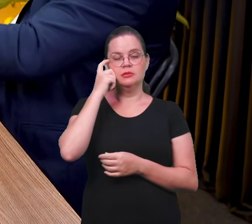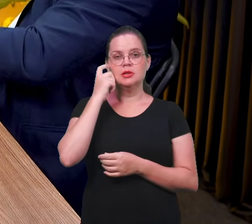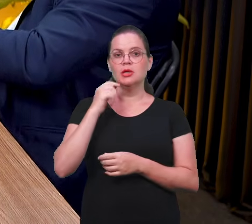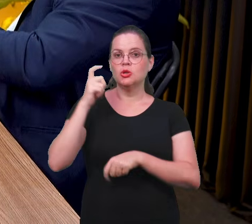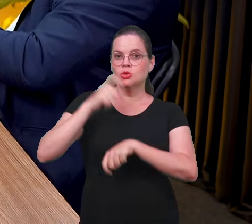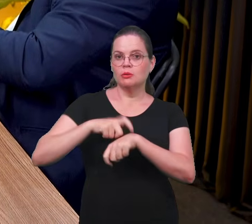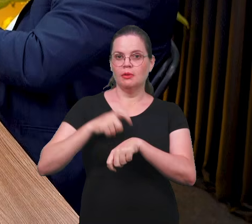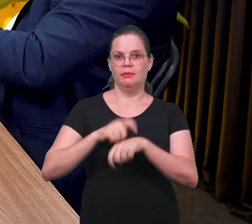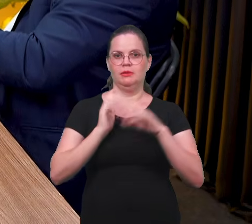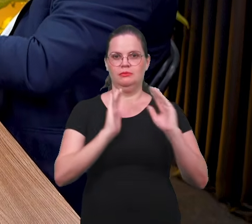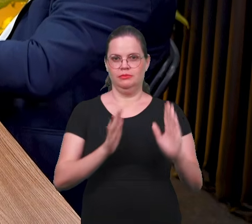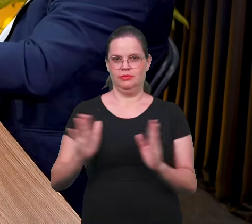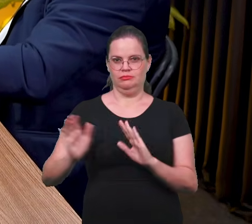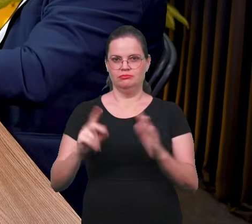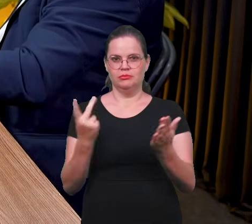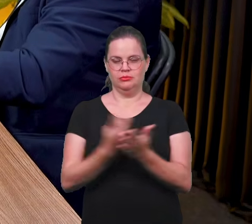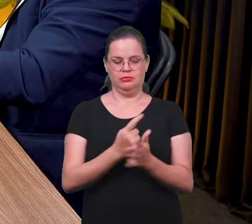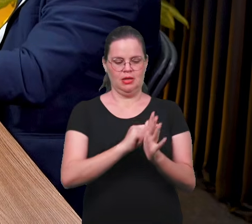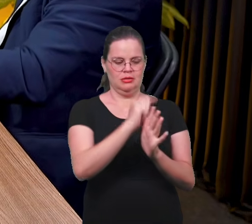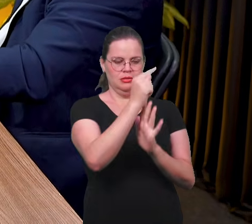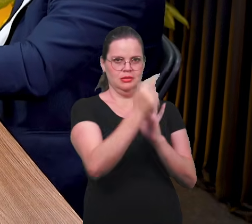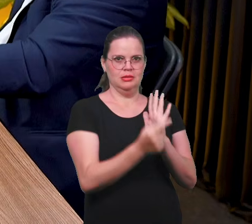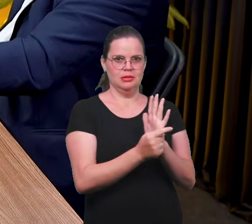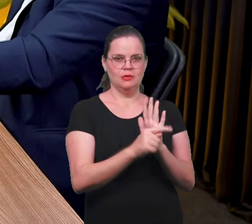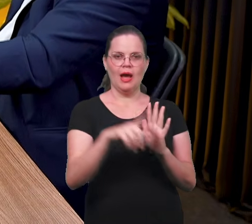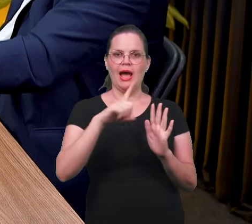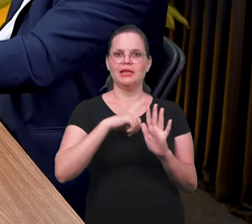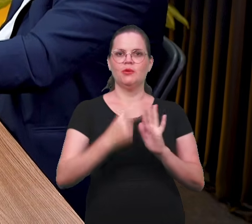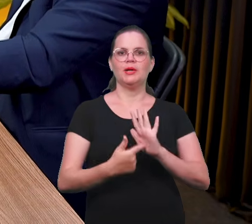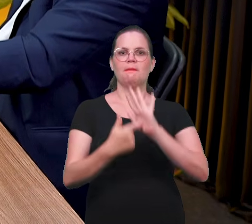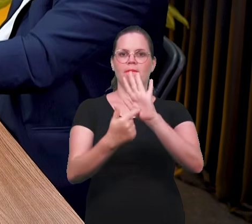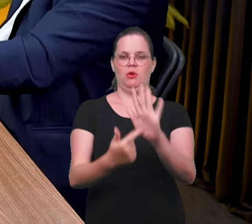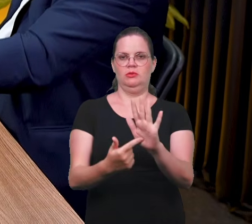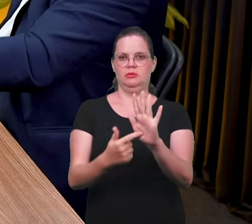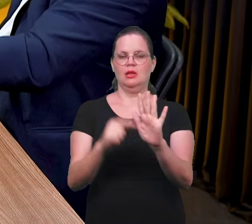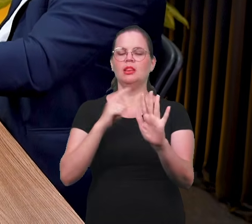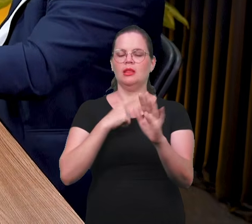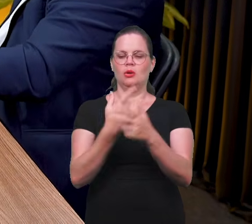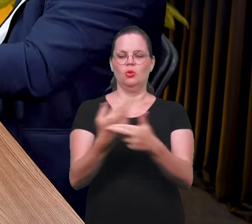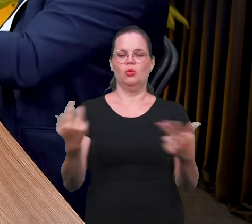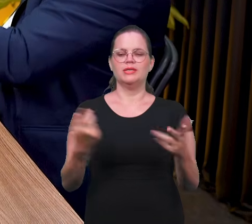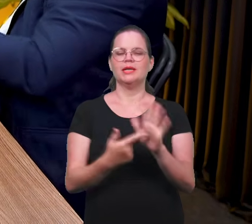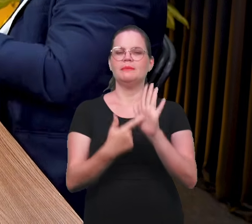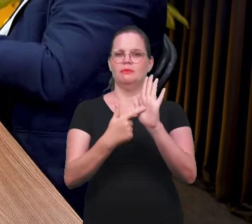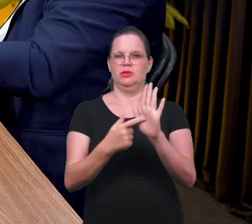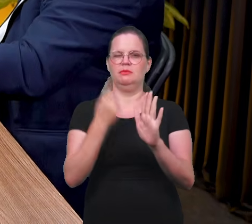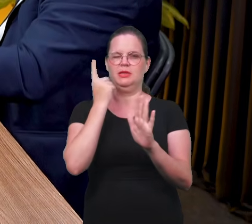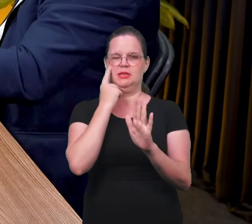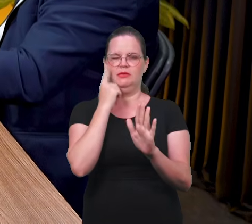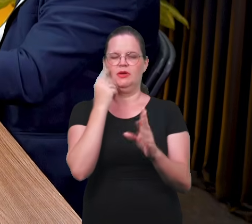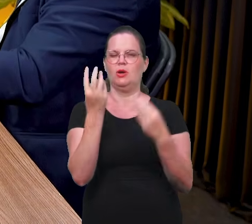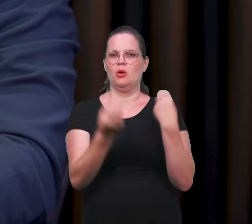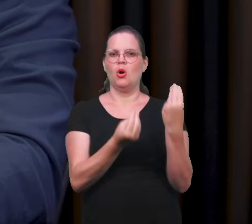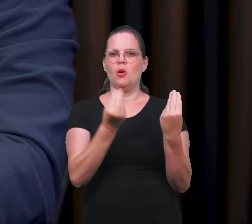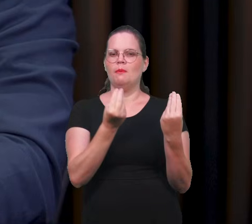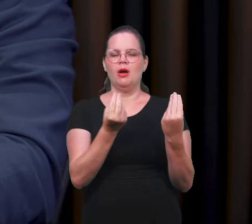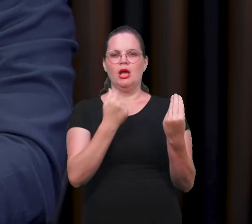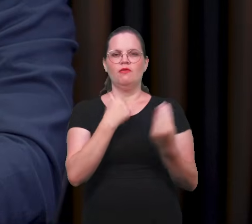processo acontece, nós temos um indicador. Como saber se seu coração está nesse